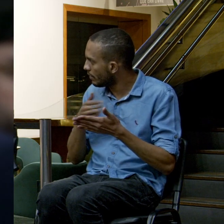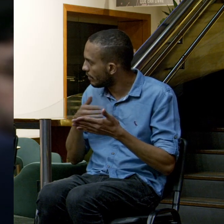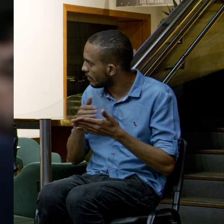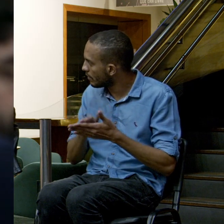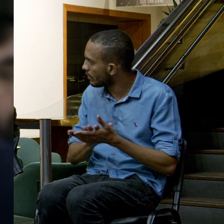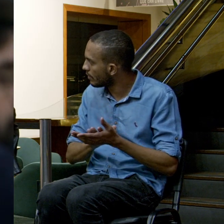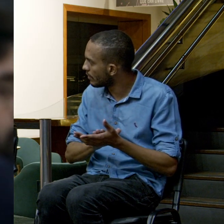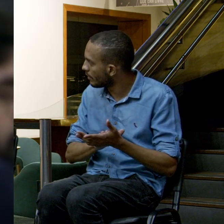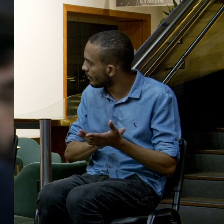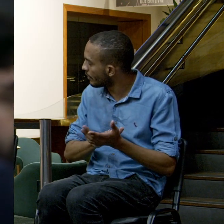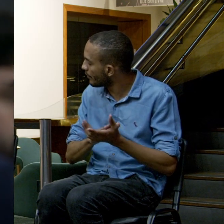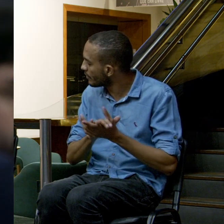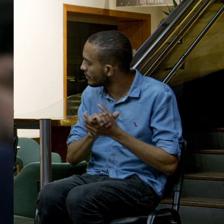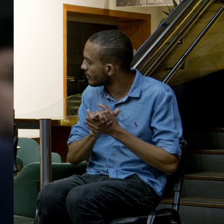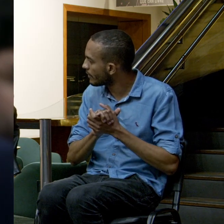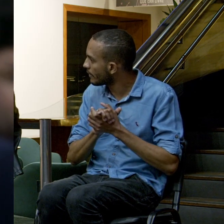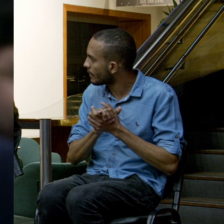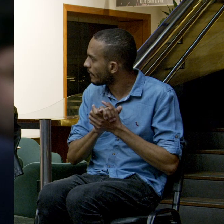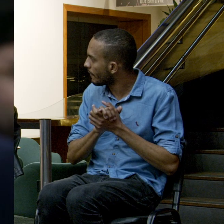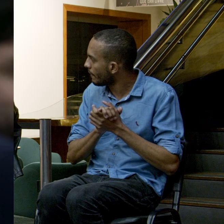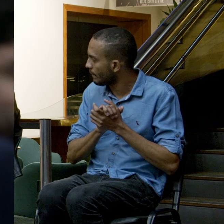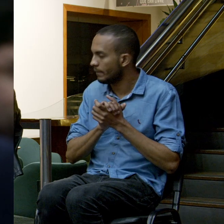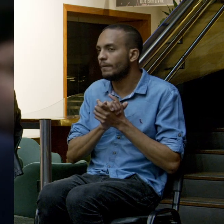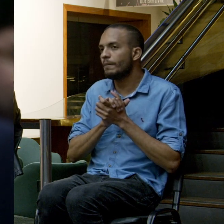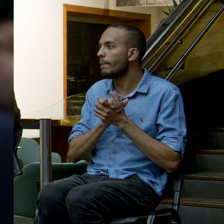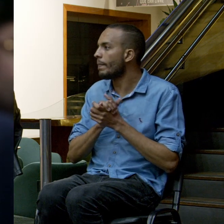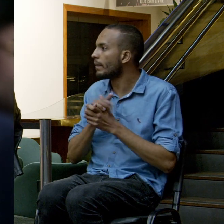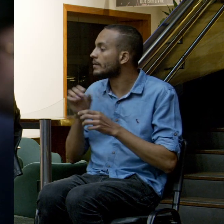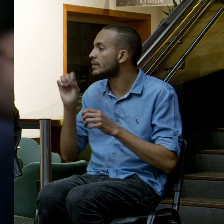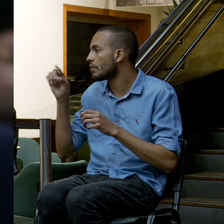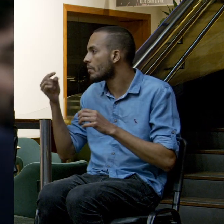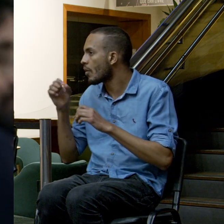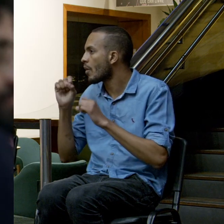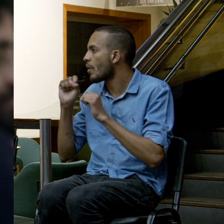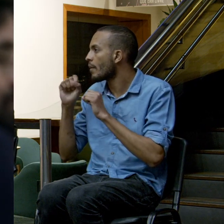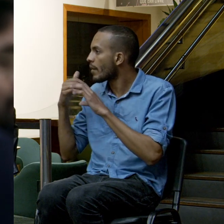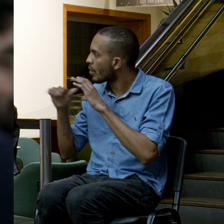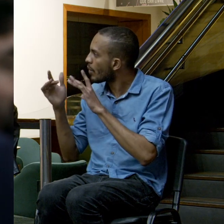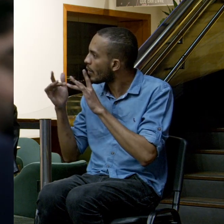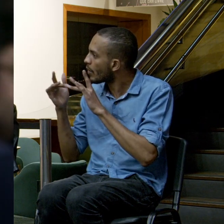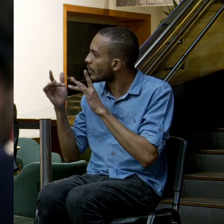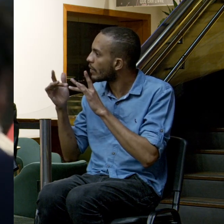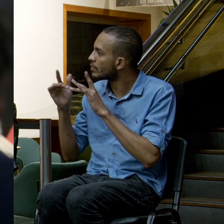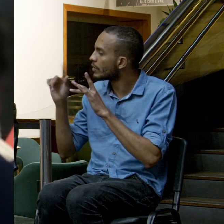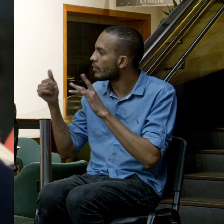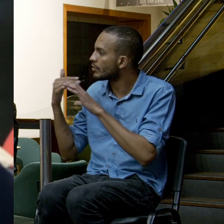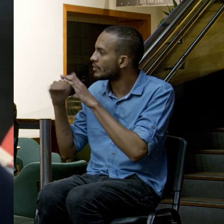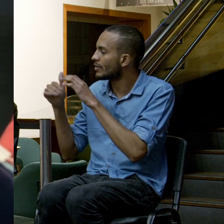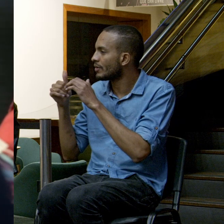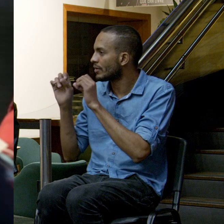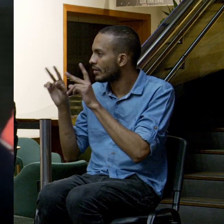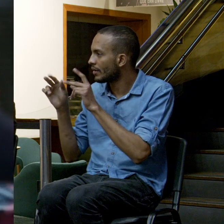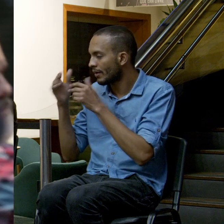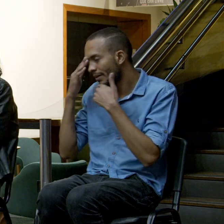Eu posso te passar meu contato e aí eu te passo... Arrasou. Se eu te passo meu contato e aí eu te passo a entrevista. Arrasou.